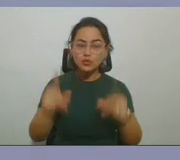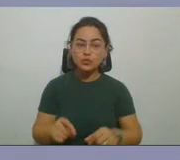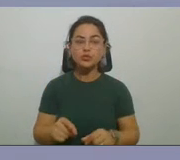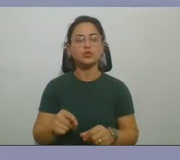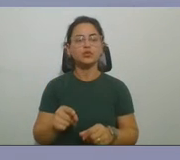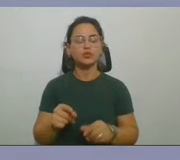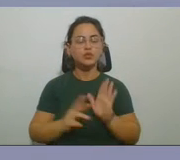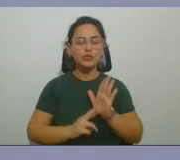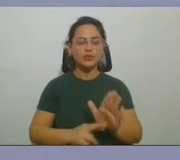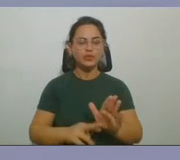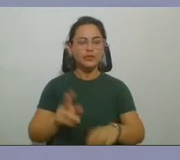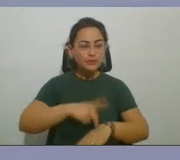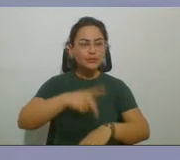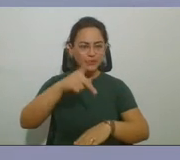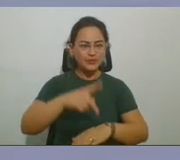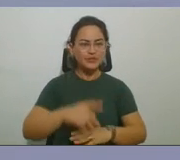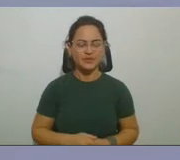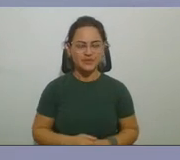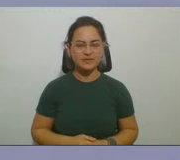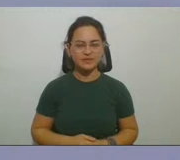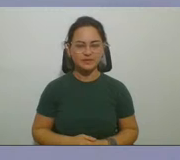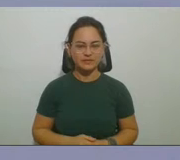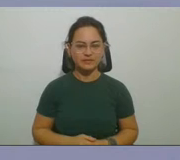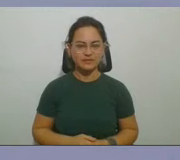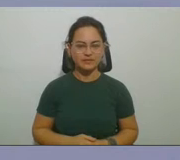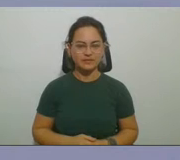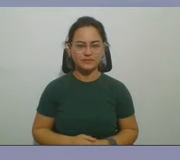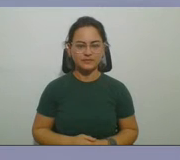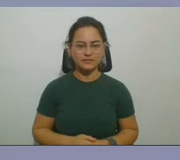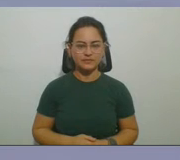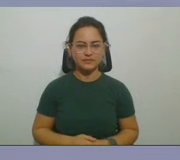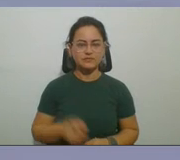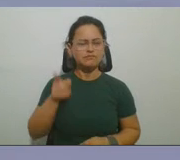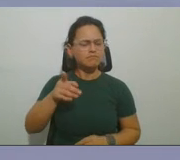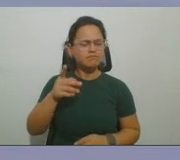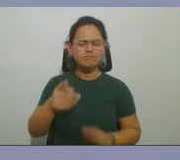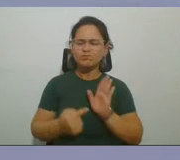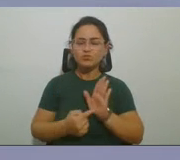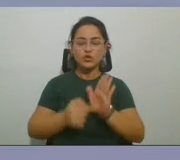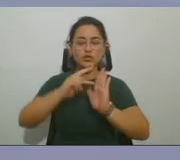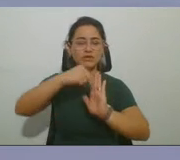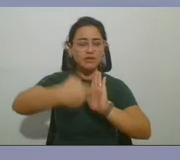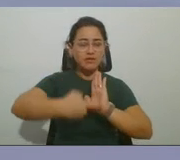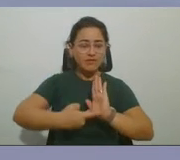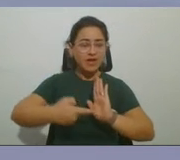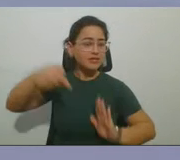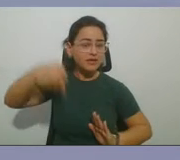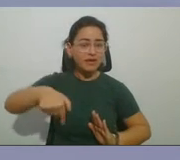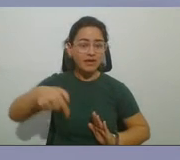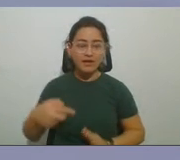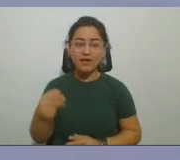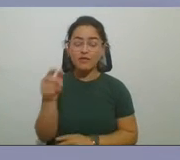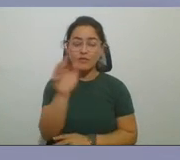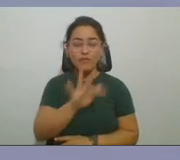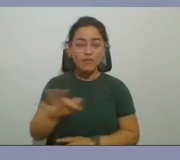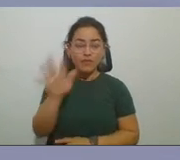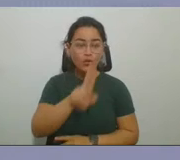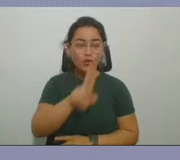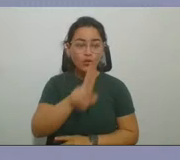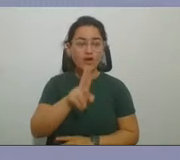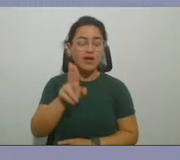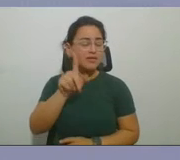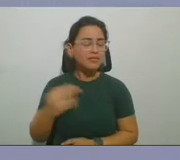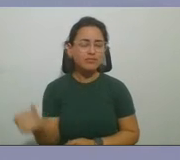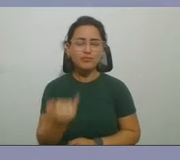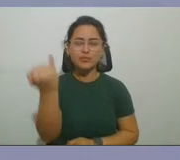Douglas, vocês traduzem um dos significados mais importantes da nossa universidade. É para isso que existimos, nossa reitora